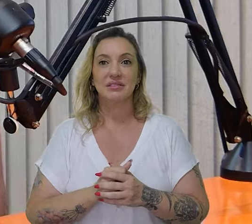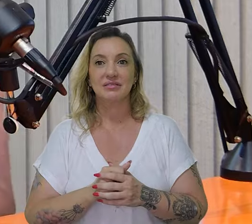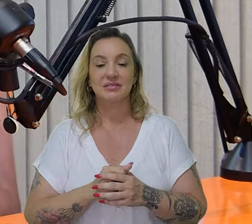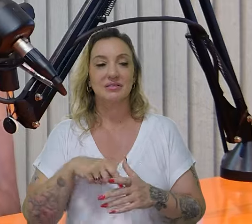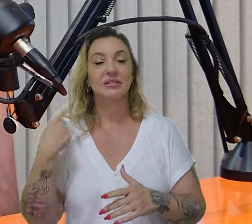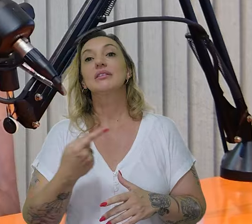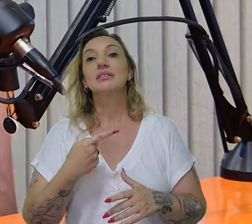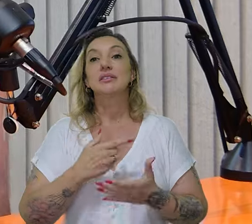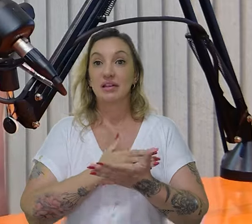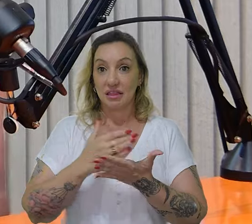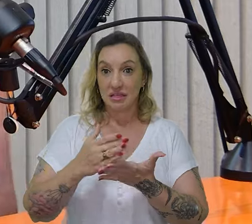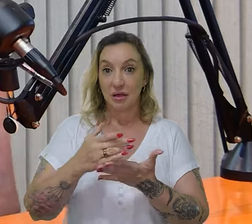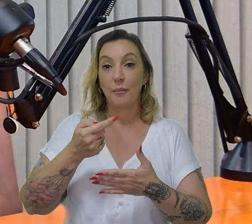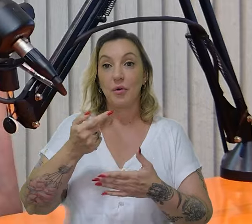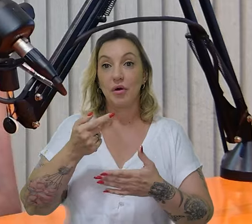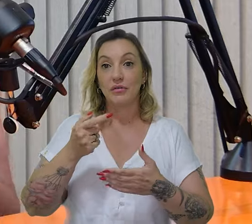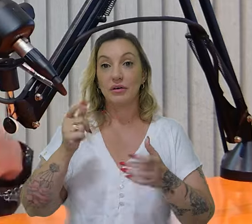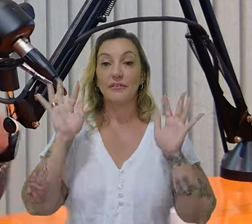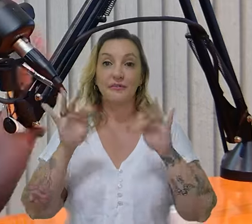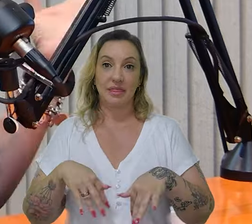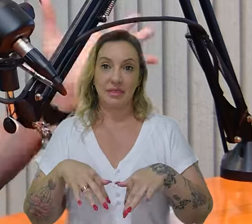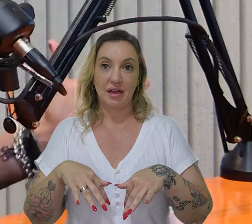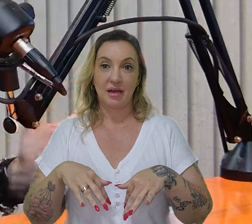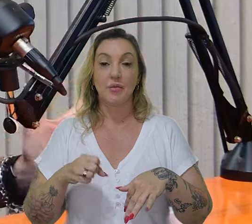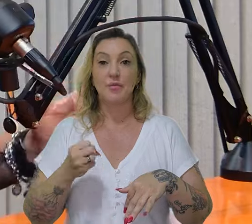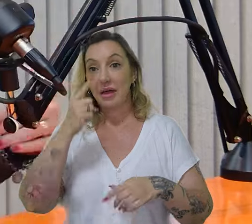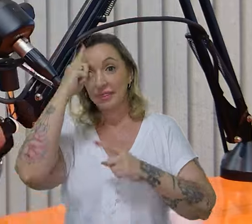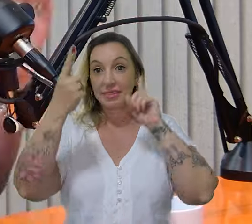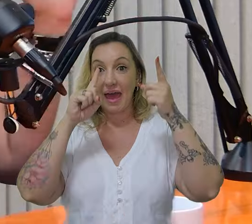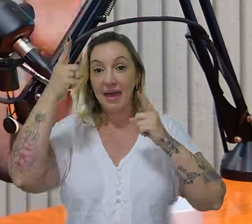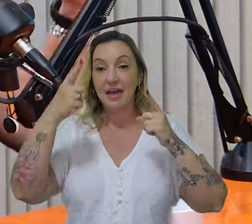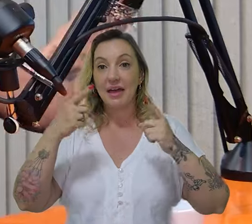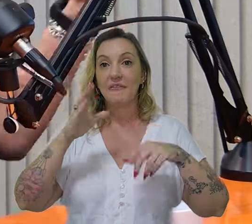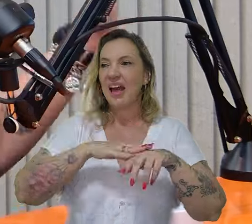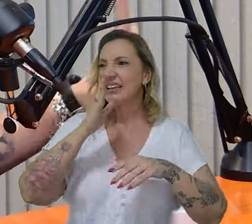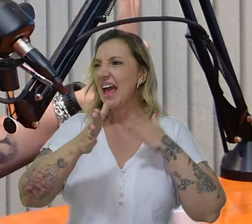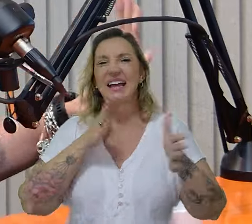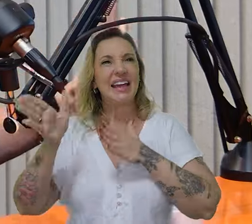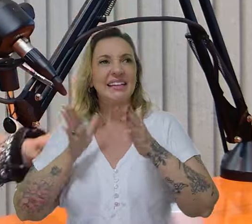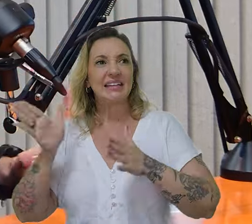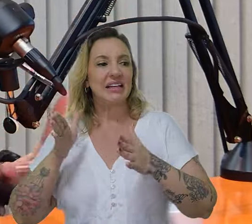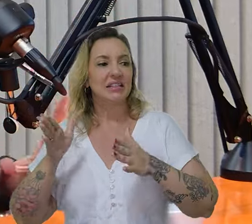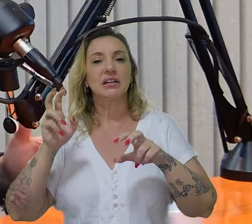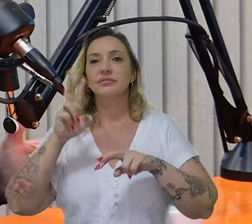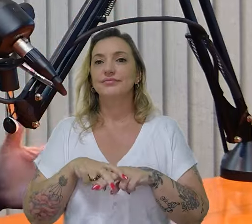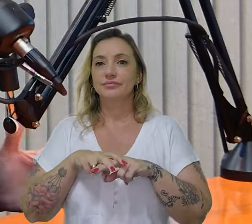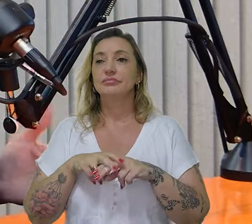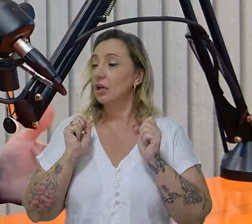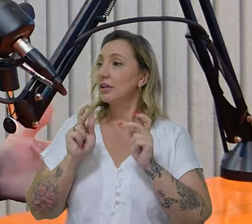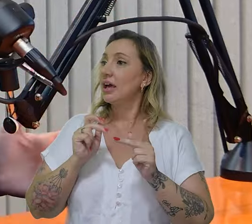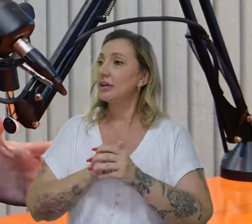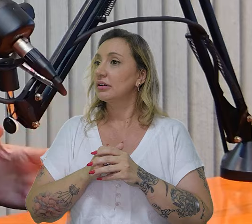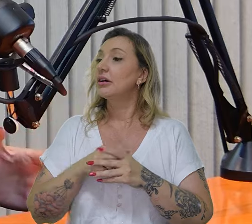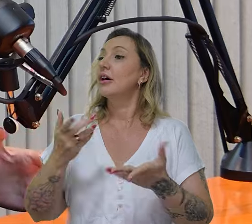gente tem muita iniciativa e pouca acabativa né são muitas ideias vamos fazer isso isso isso isso isso aí você senta e fala tá bom